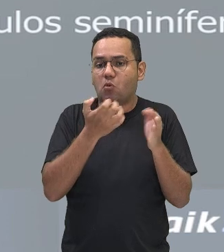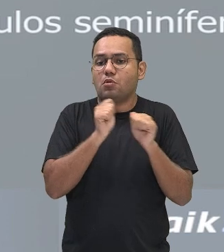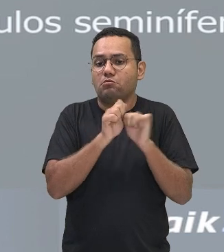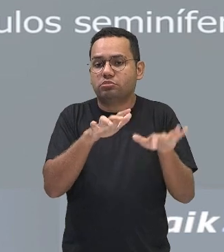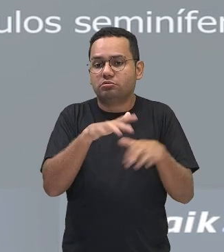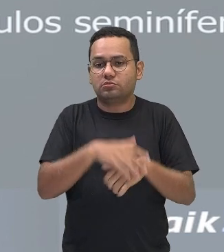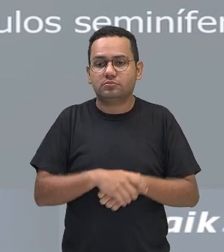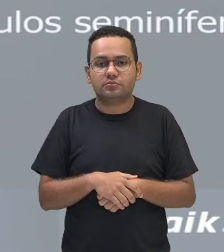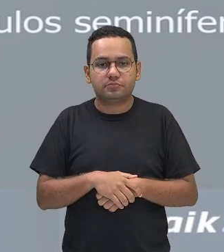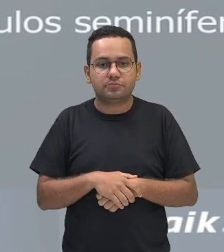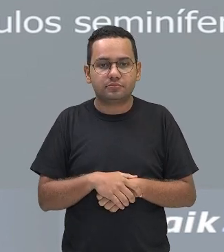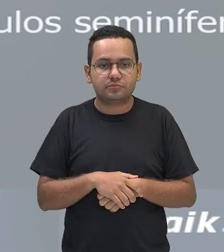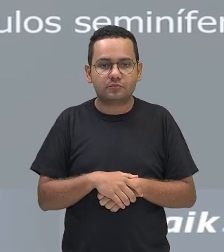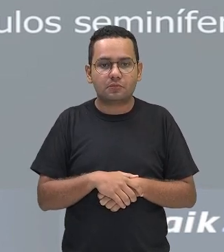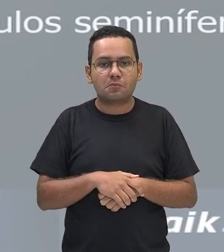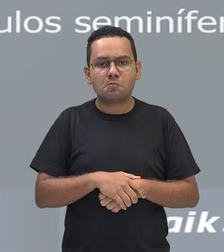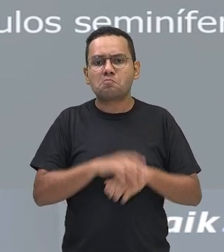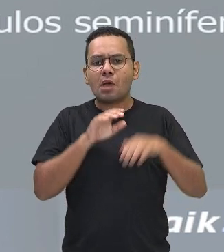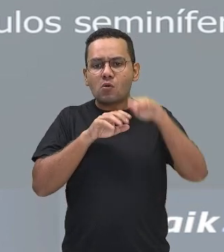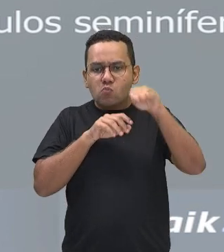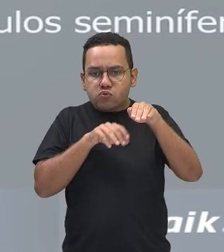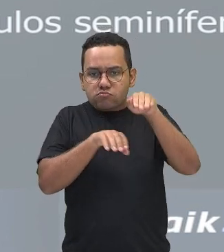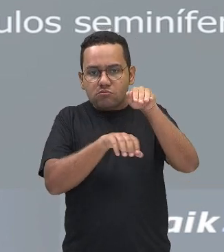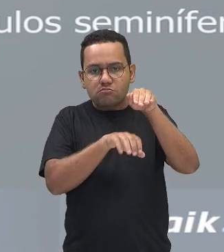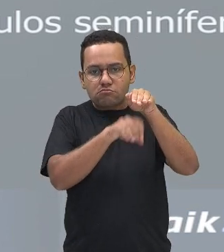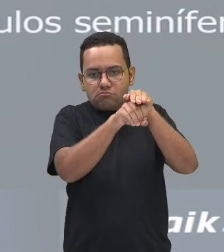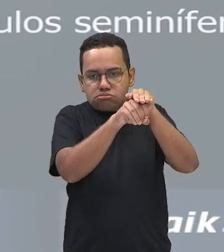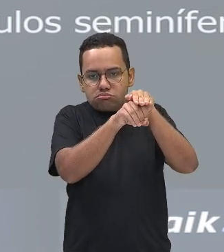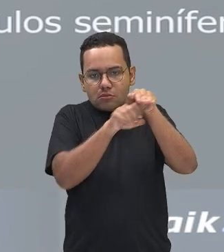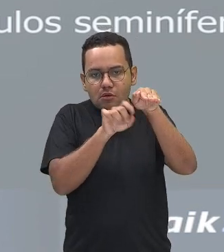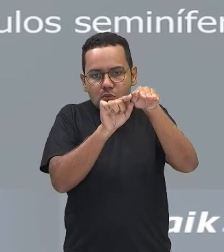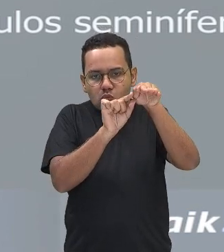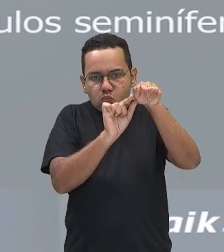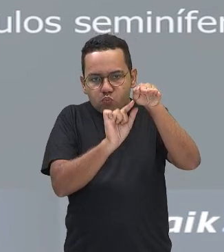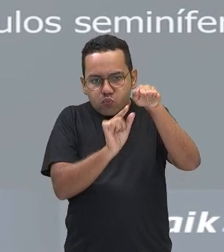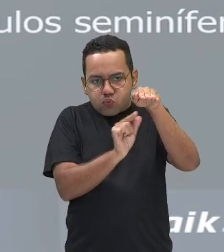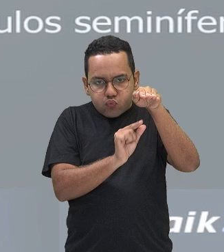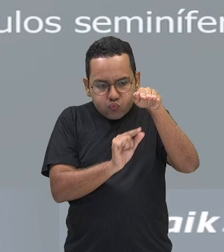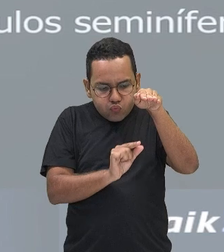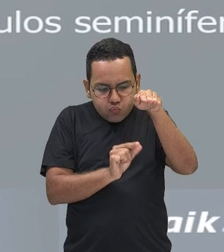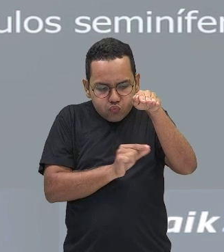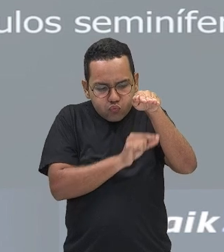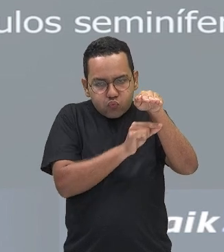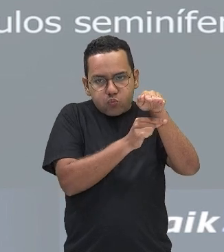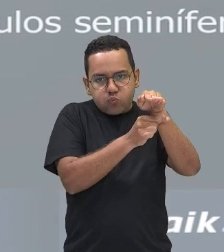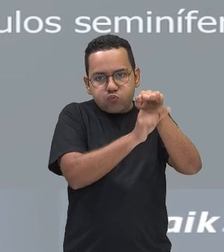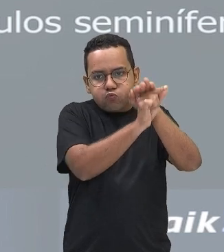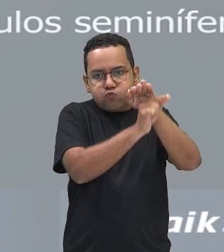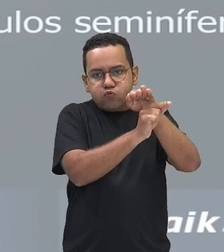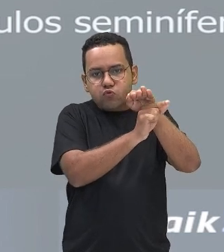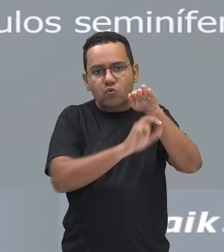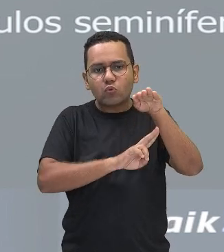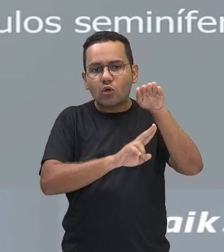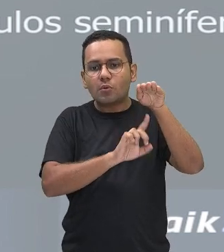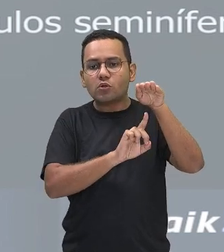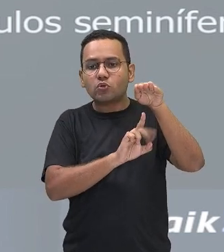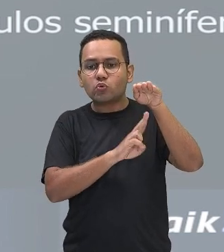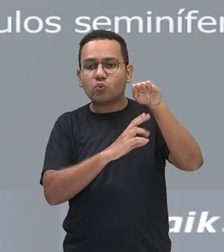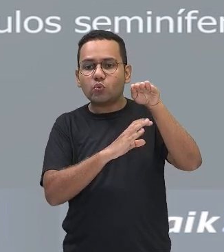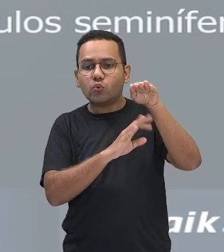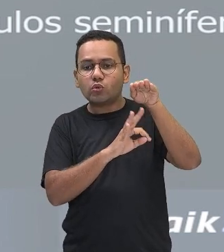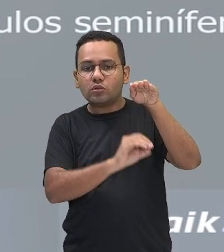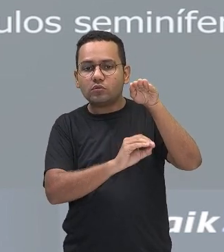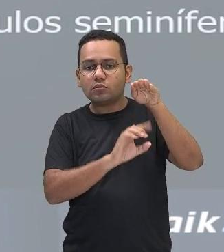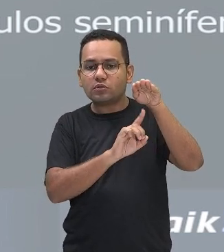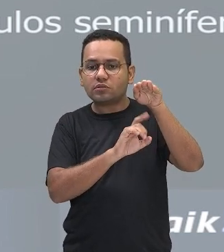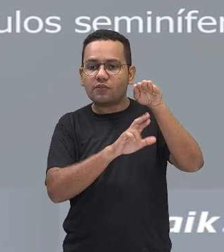pertinho deles, na continuação, tem o ducto deferente. Não está escrito errado, é esse nome mesmo, canal ou